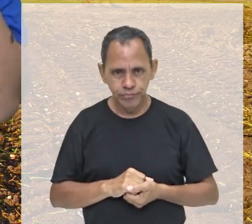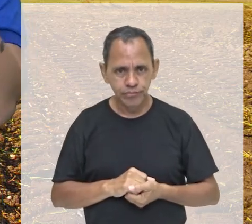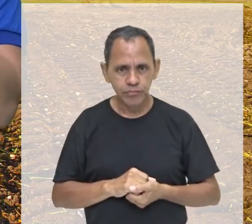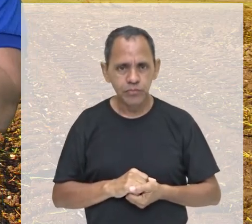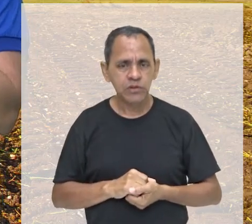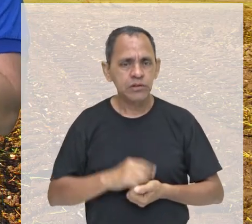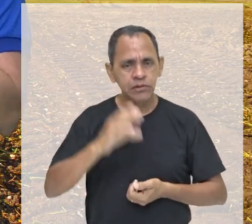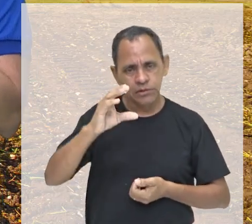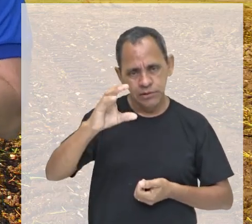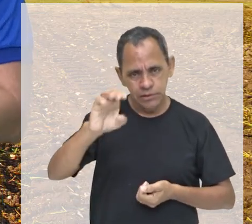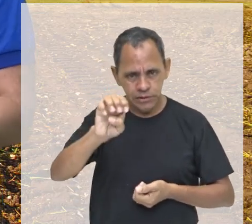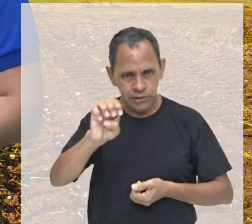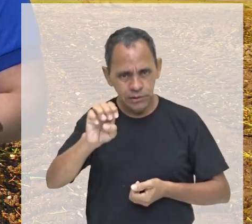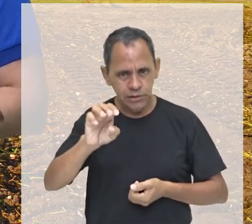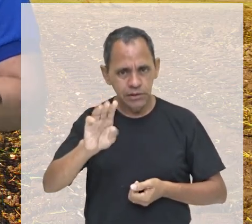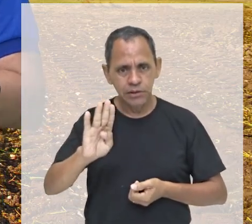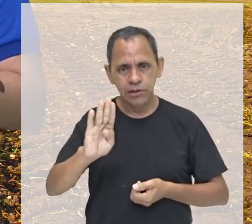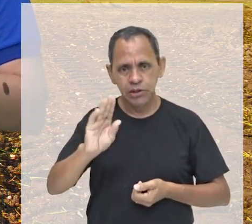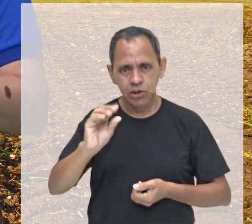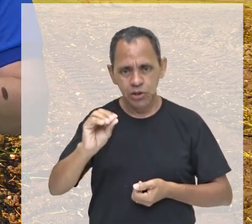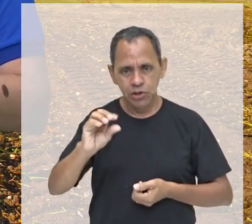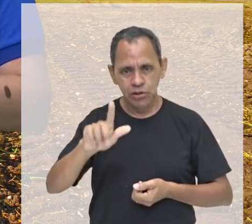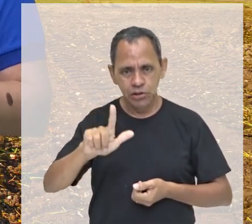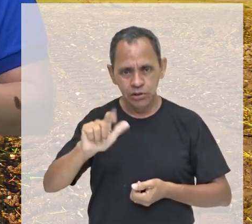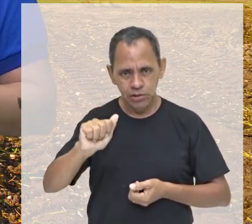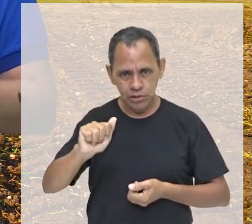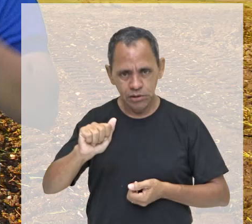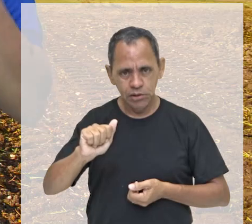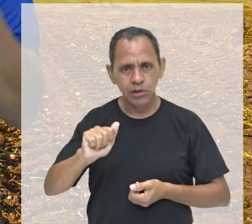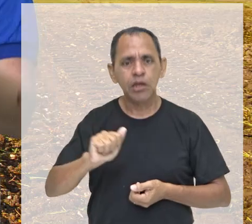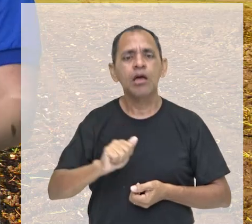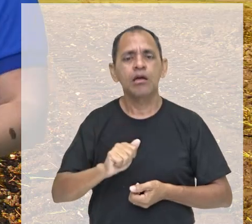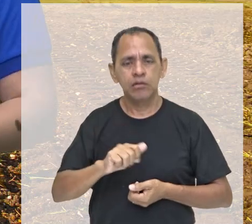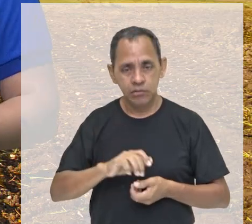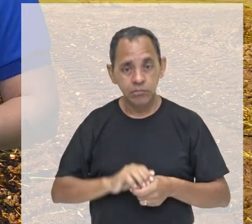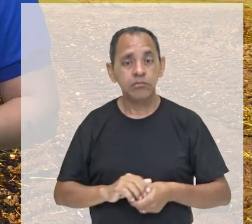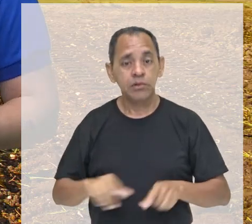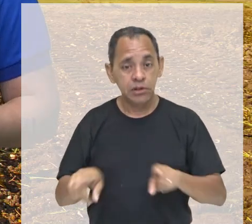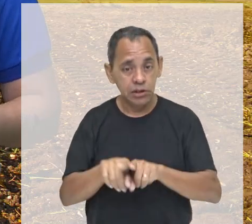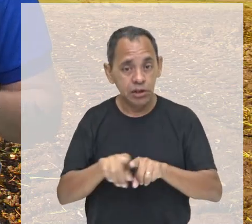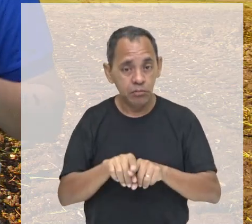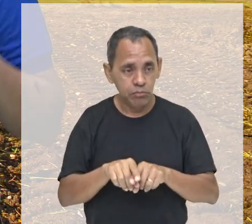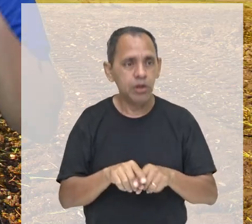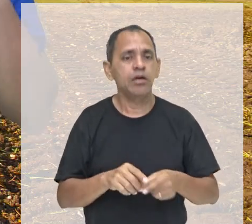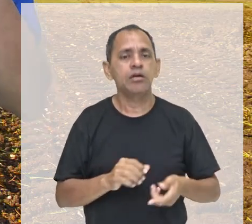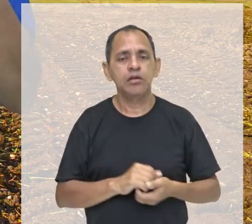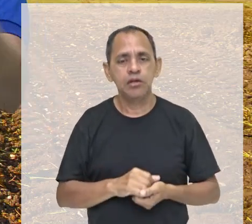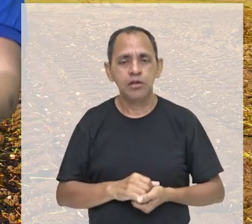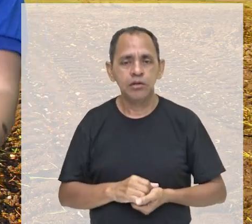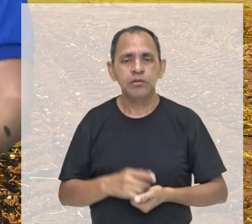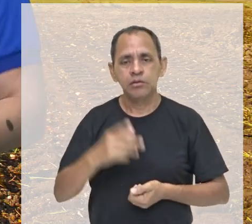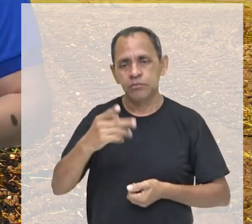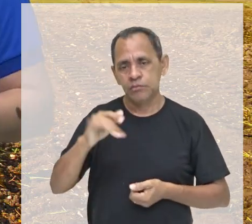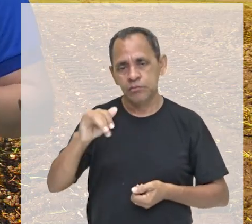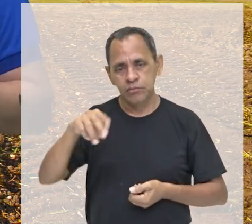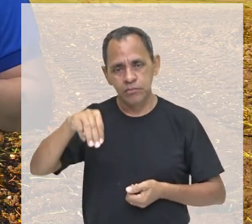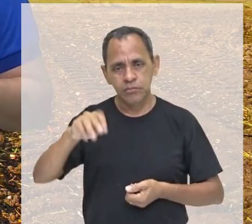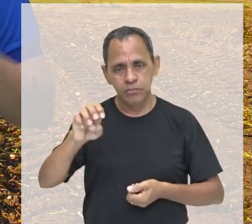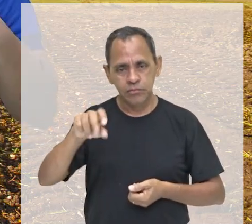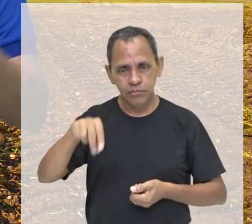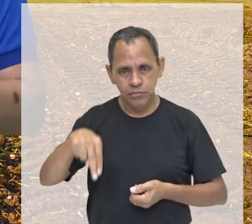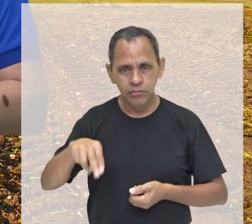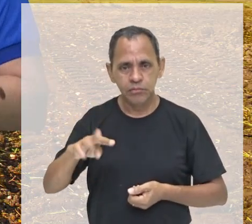dia se utiliza para várias situações. Eu vou produzir o cheiro verde, a cebolinha, a pimenta de cheiro, vou